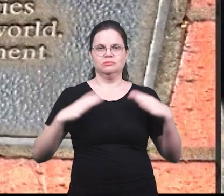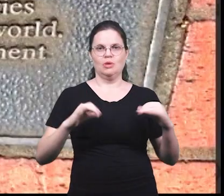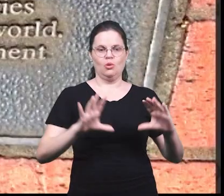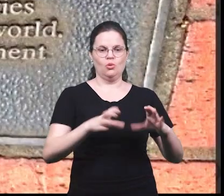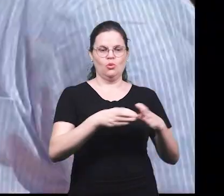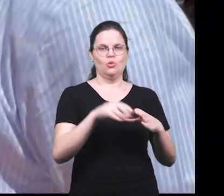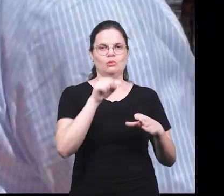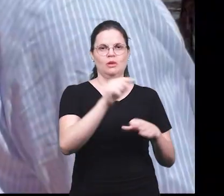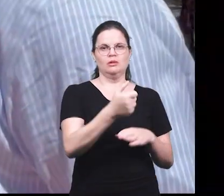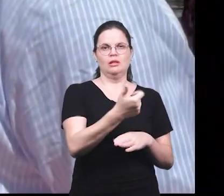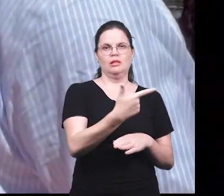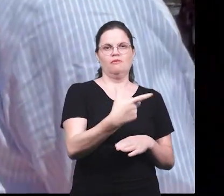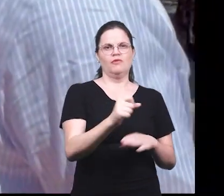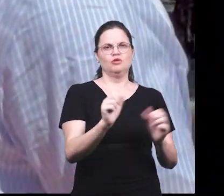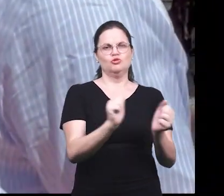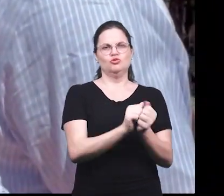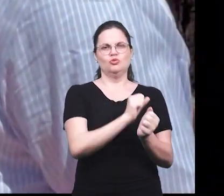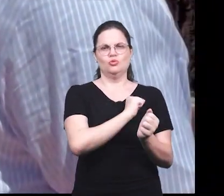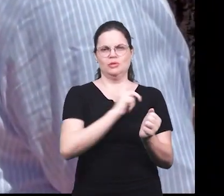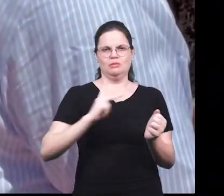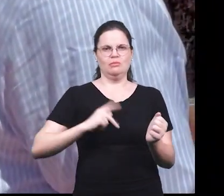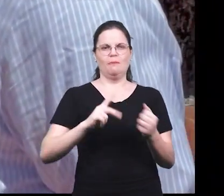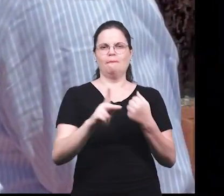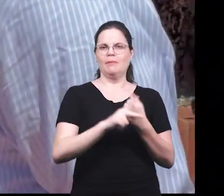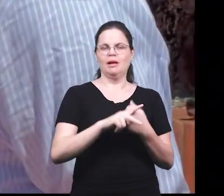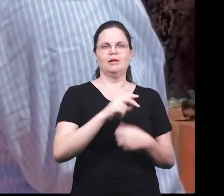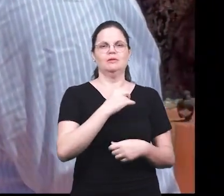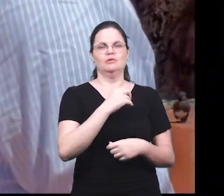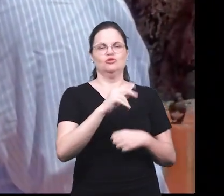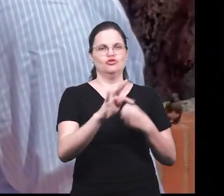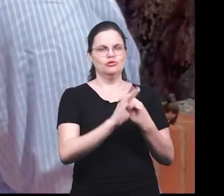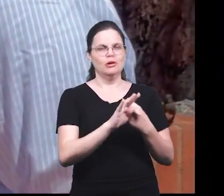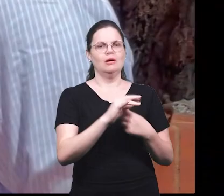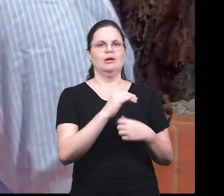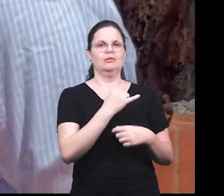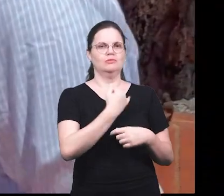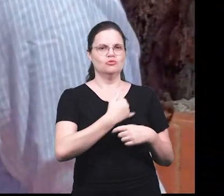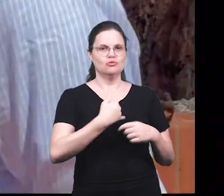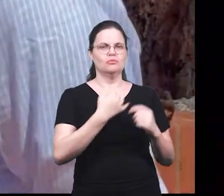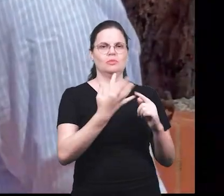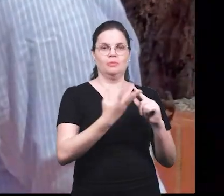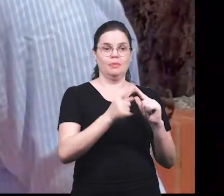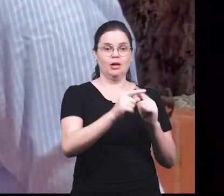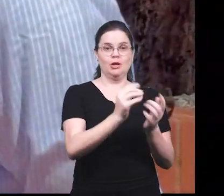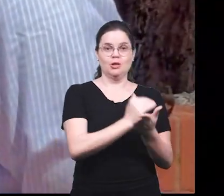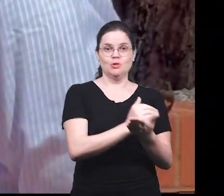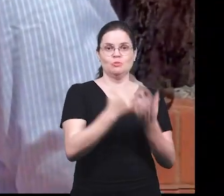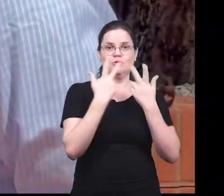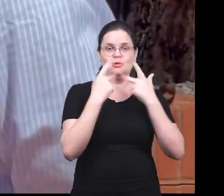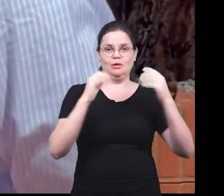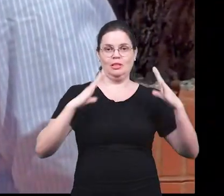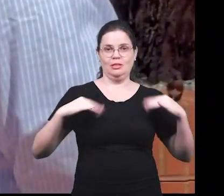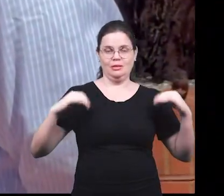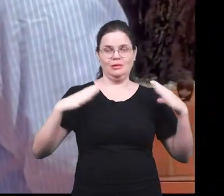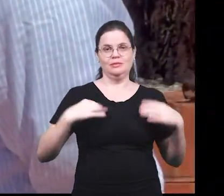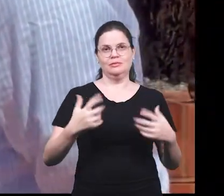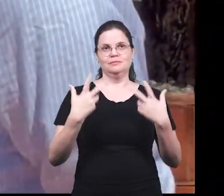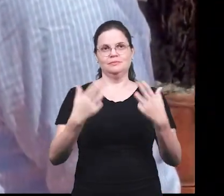que estavam ali com Pedro e os apóstolos. Eles começaram a falar em outras línguas, então foi